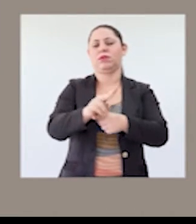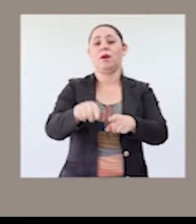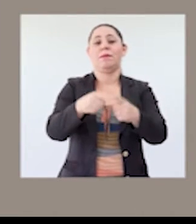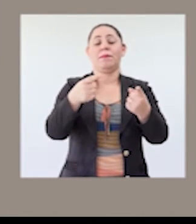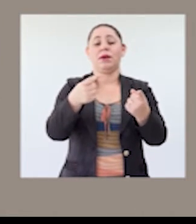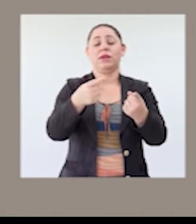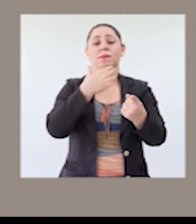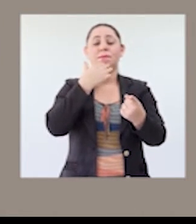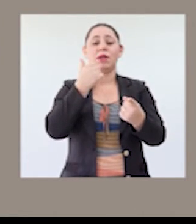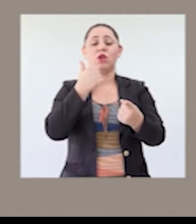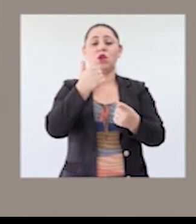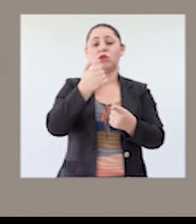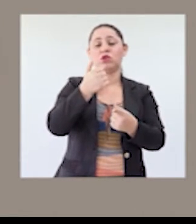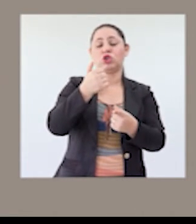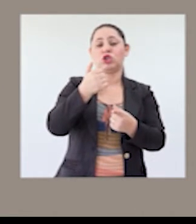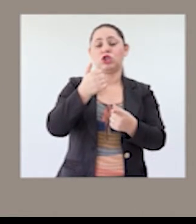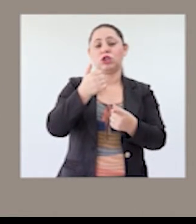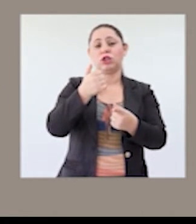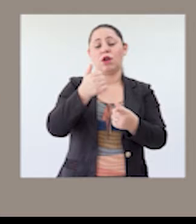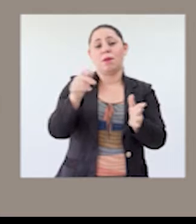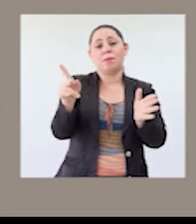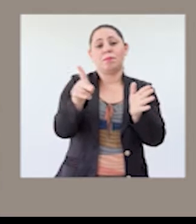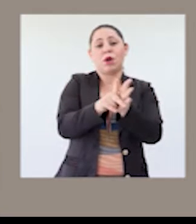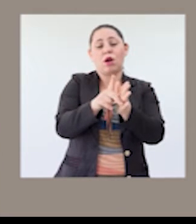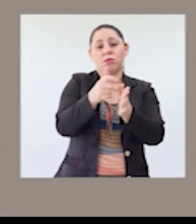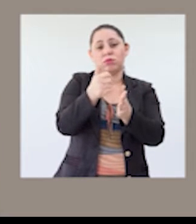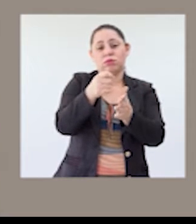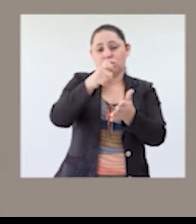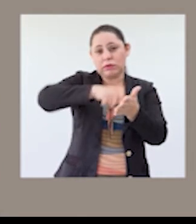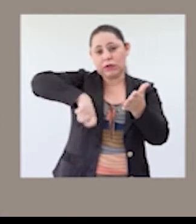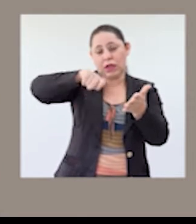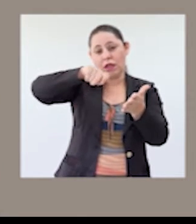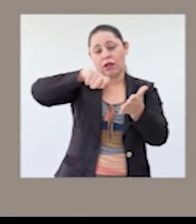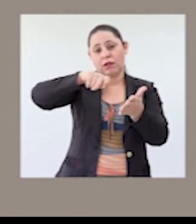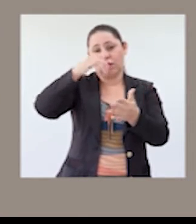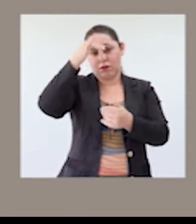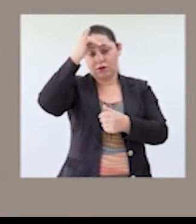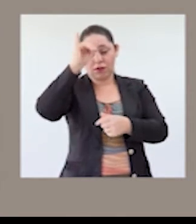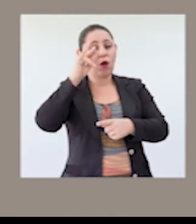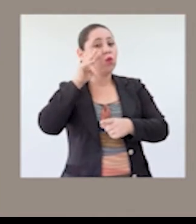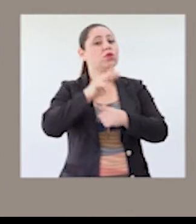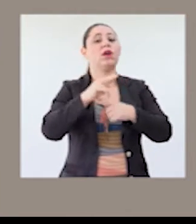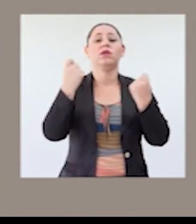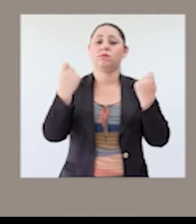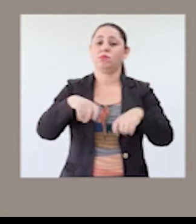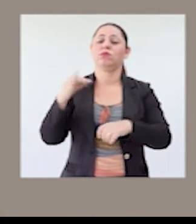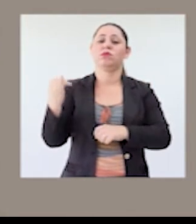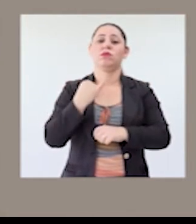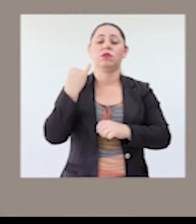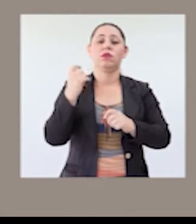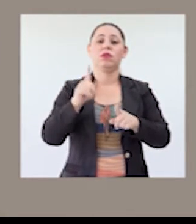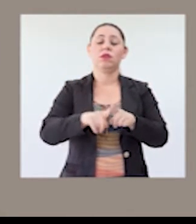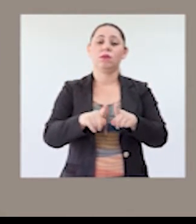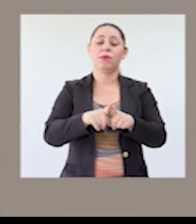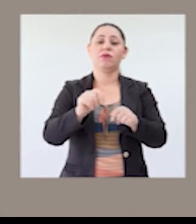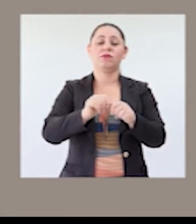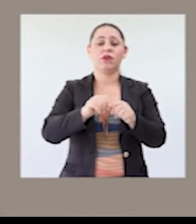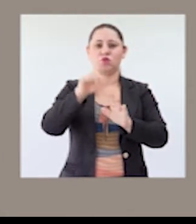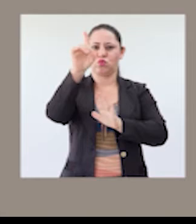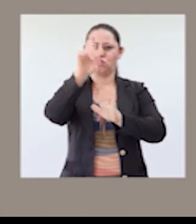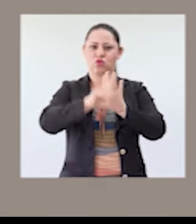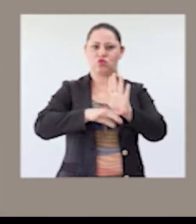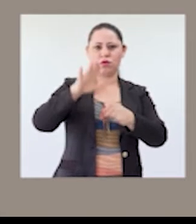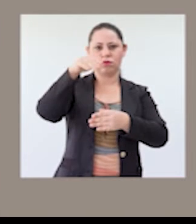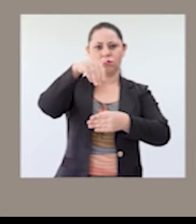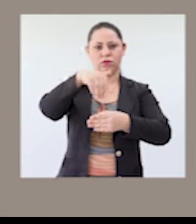lá devidamente higienizada. Porém, é importante que o eleitor tenha esse cuidado, né? E que exerça